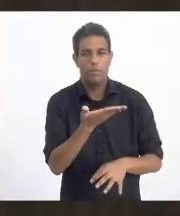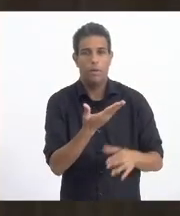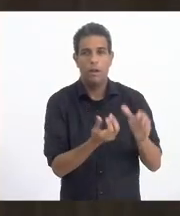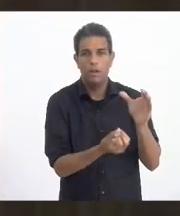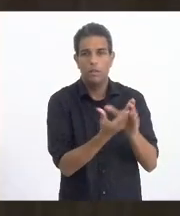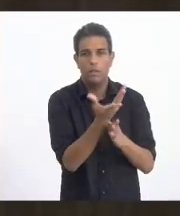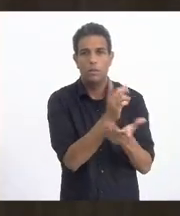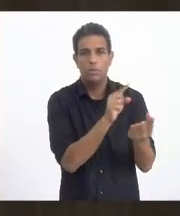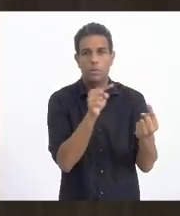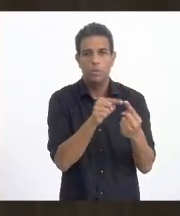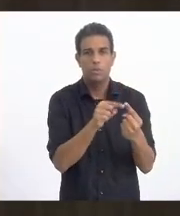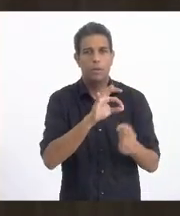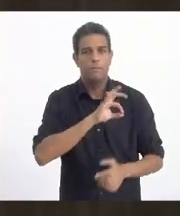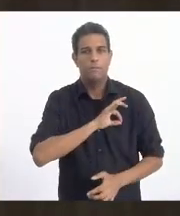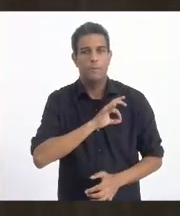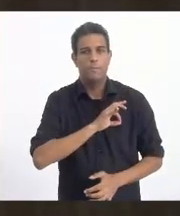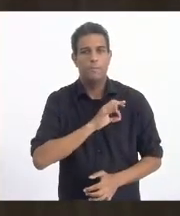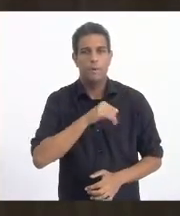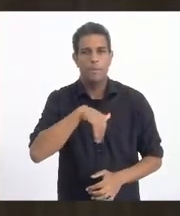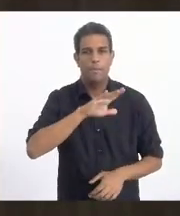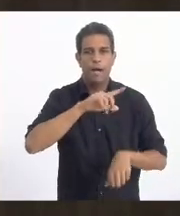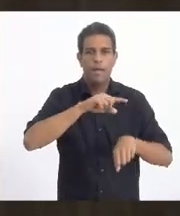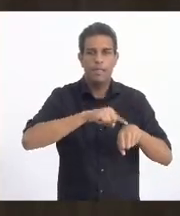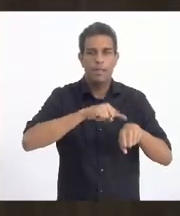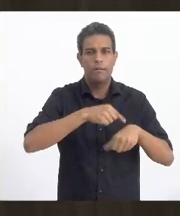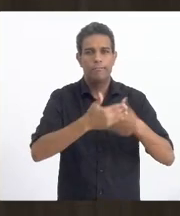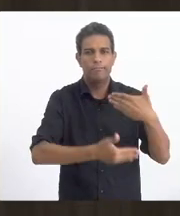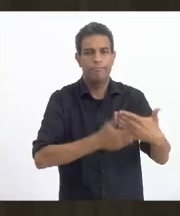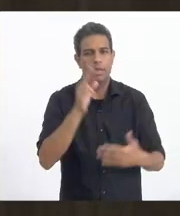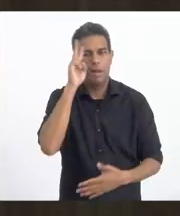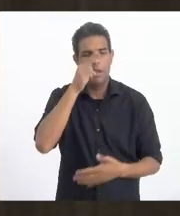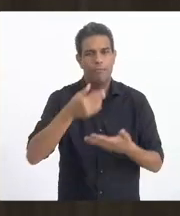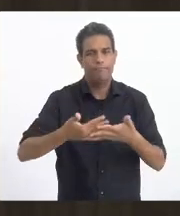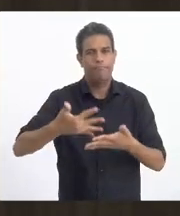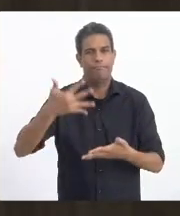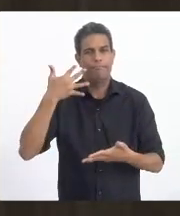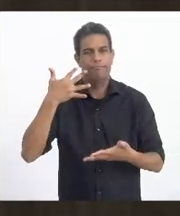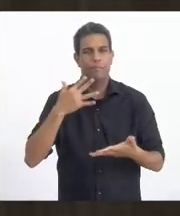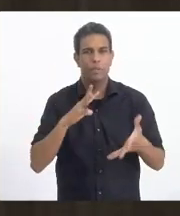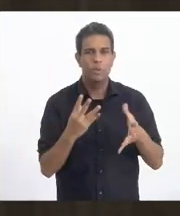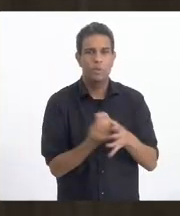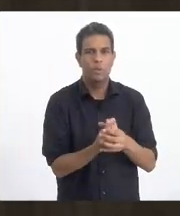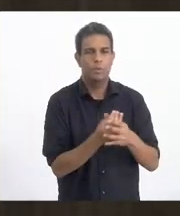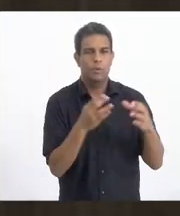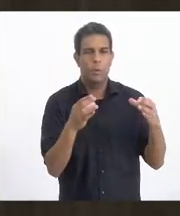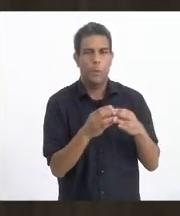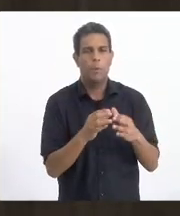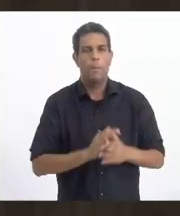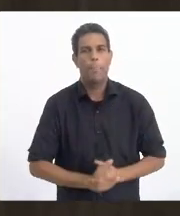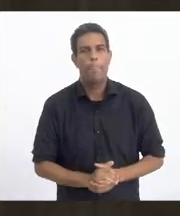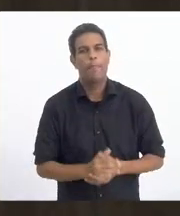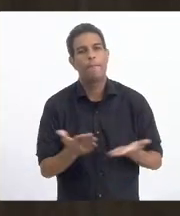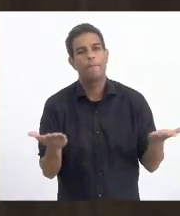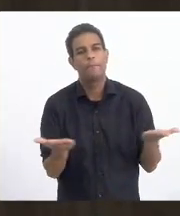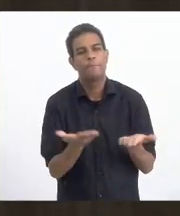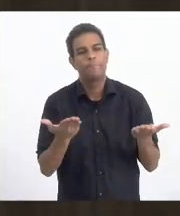criada para o policial ficar mais tempo na polícia. Eu me lembro disso muito bem. Nós fizemos parte disso. E chega,